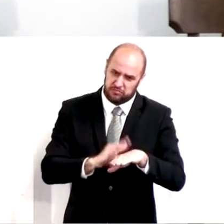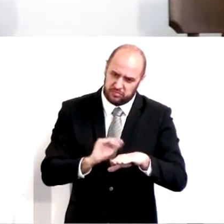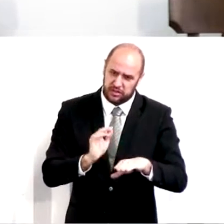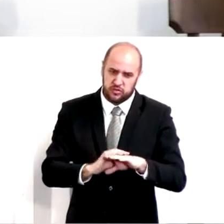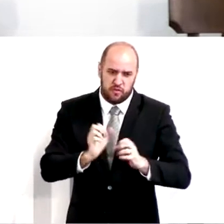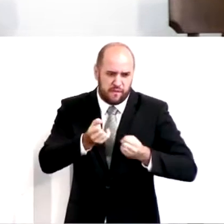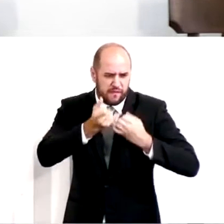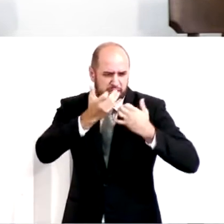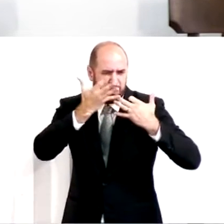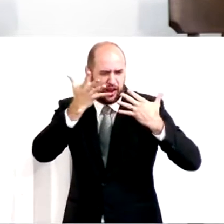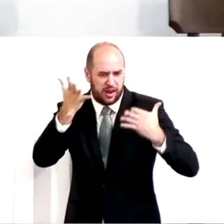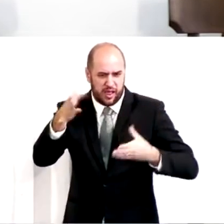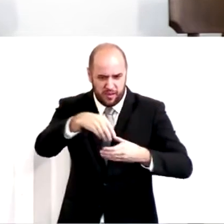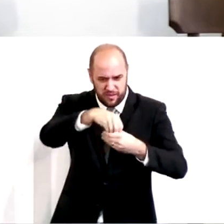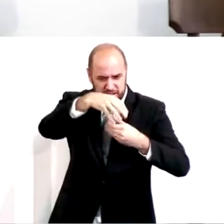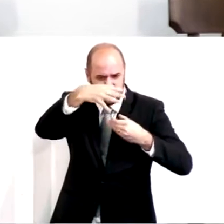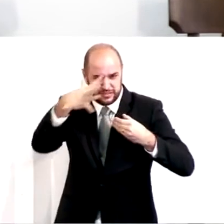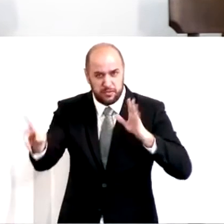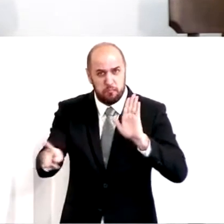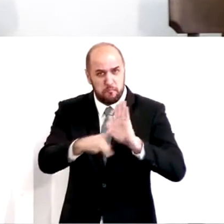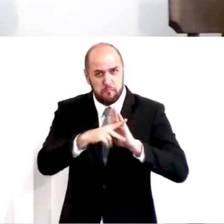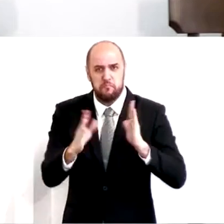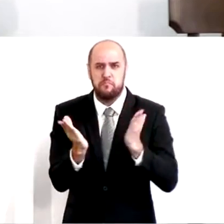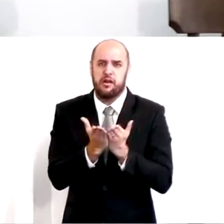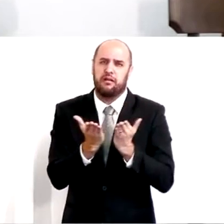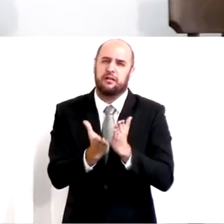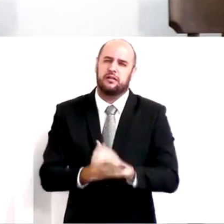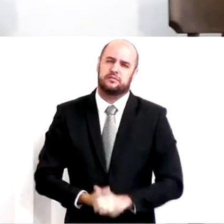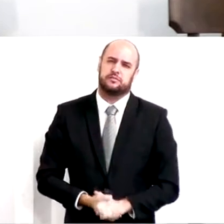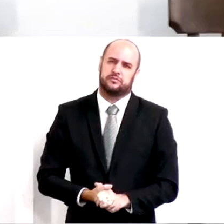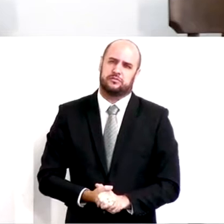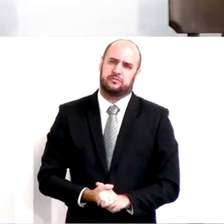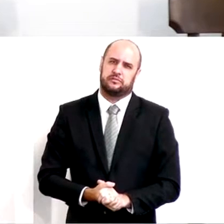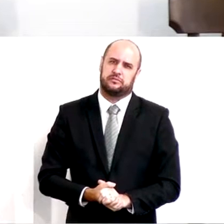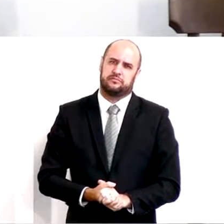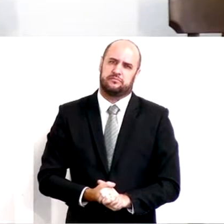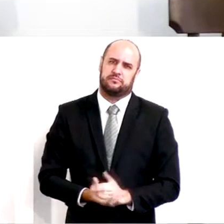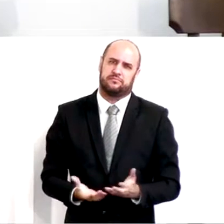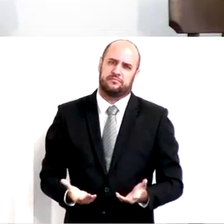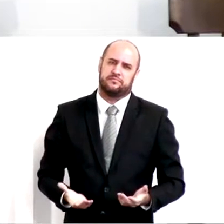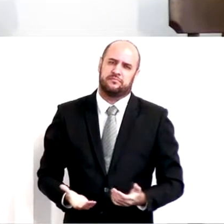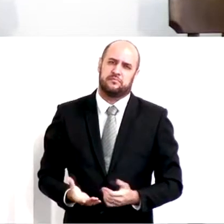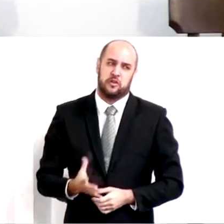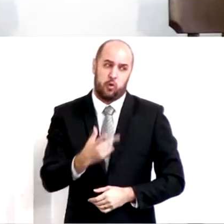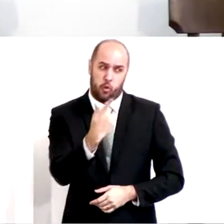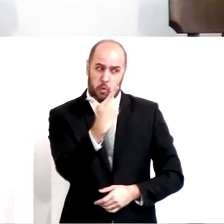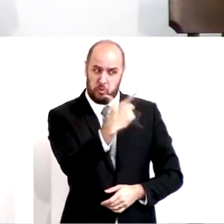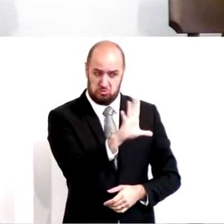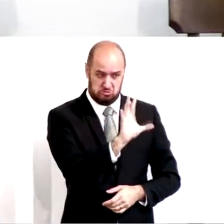a essência original do cristianismo. Gostem as pessoas ou não.